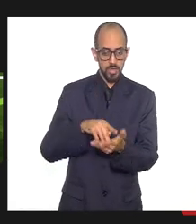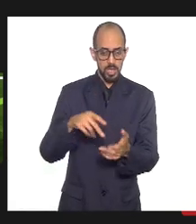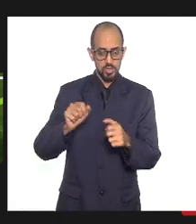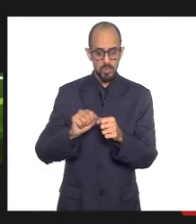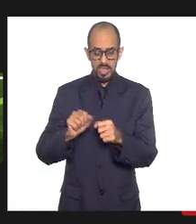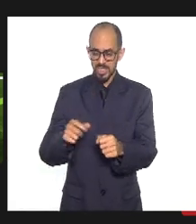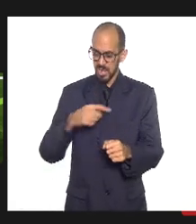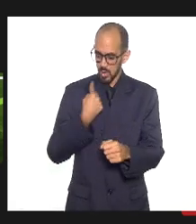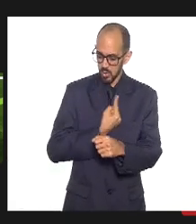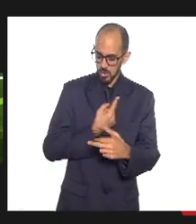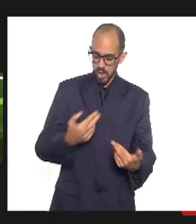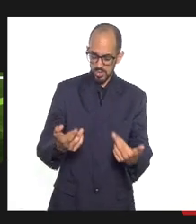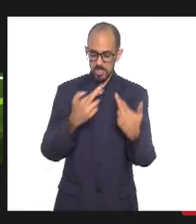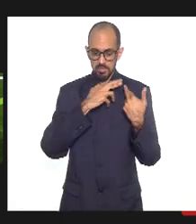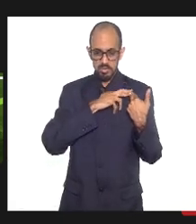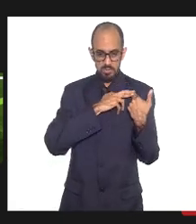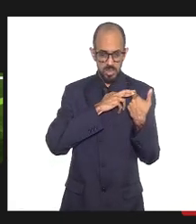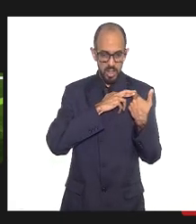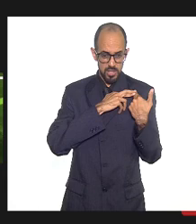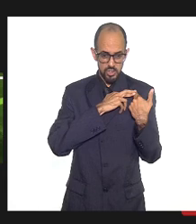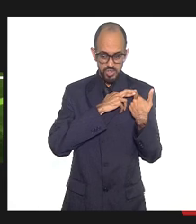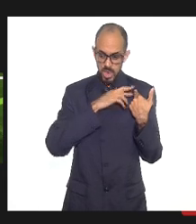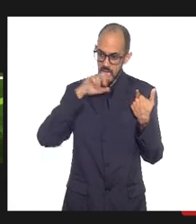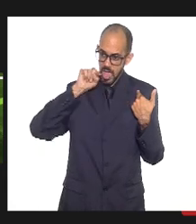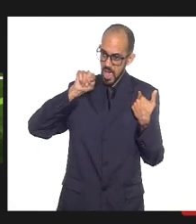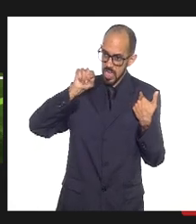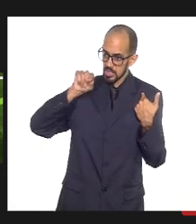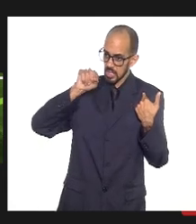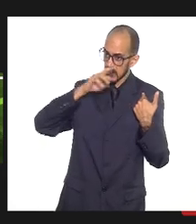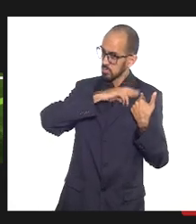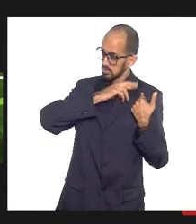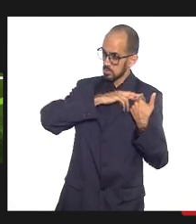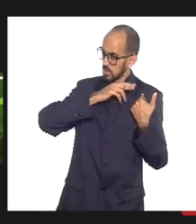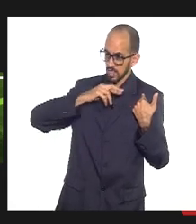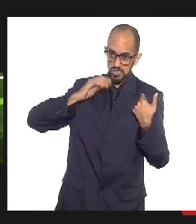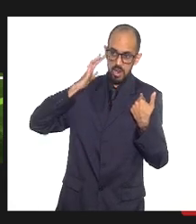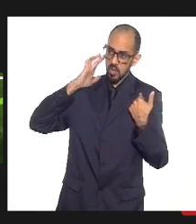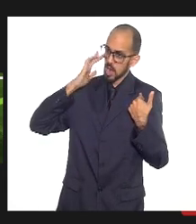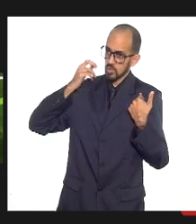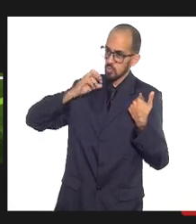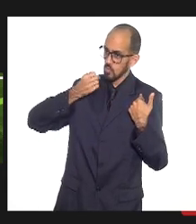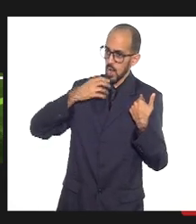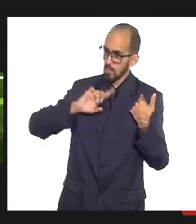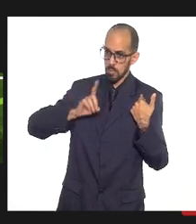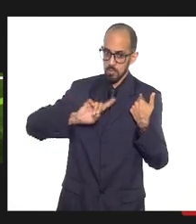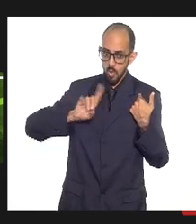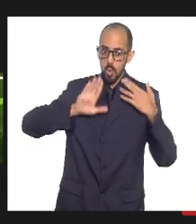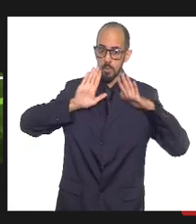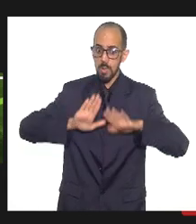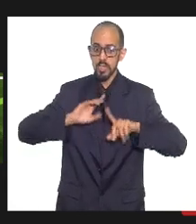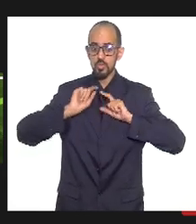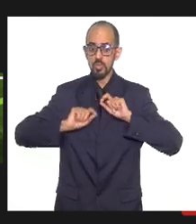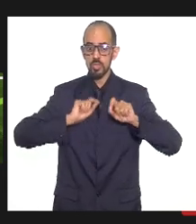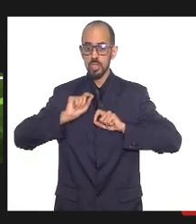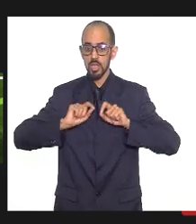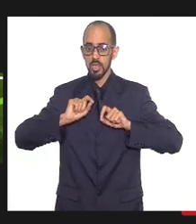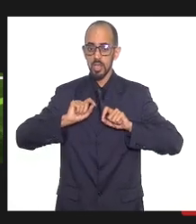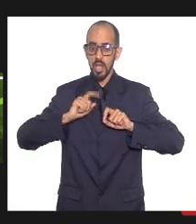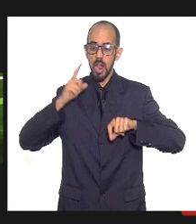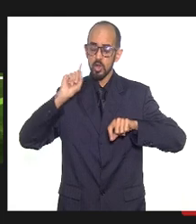né, essa demanda ambiental, esse passivo ambiental, eu não acho bom, por mais que nós